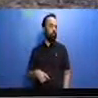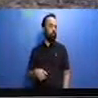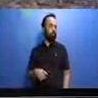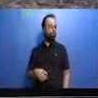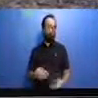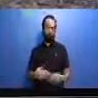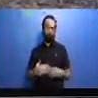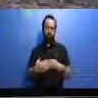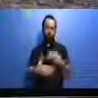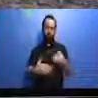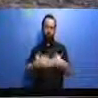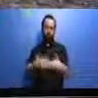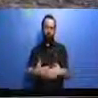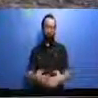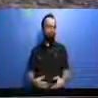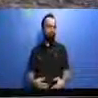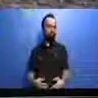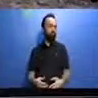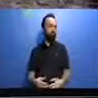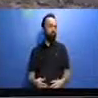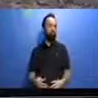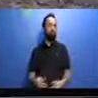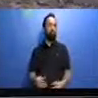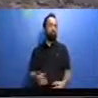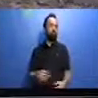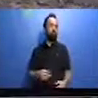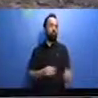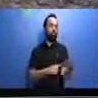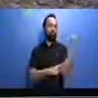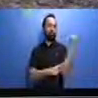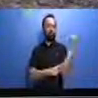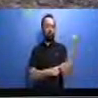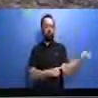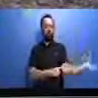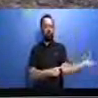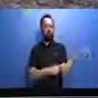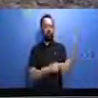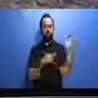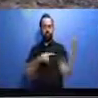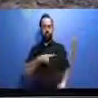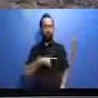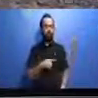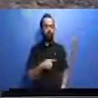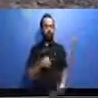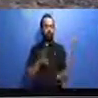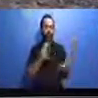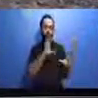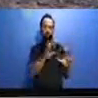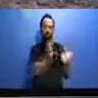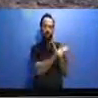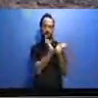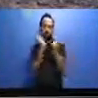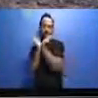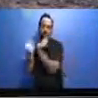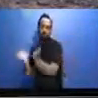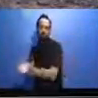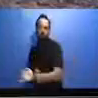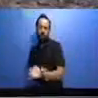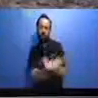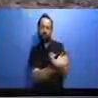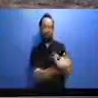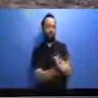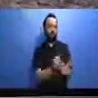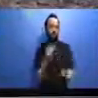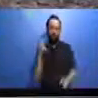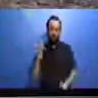para frente, todos podem ter articulação. Aqui nós temos 5 grupos de artrópodes. É o grupo mais diversificado de espécies